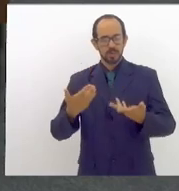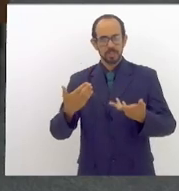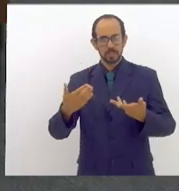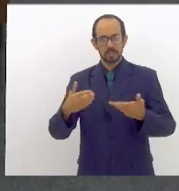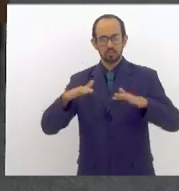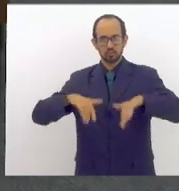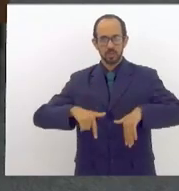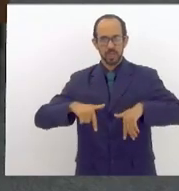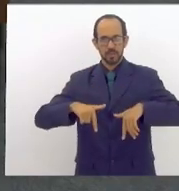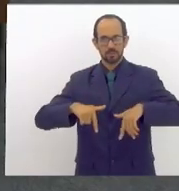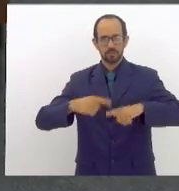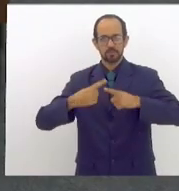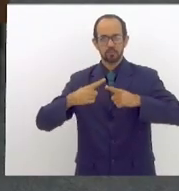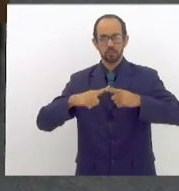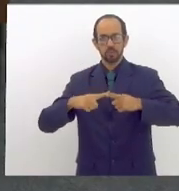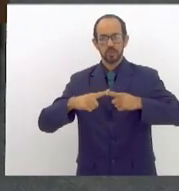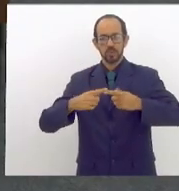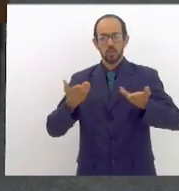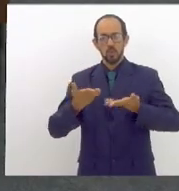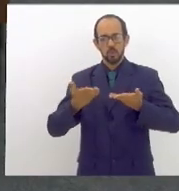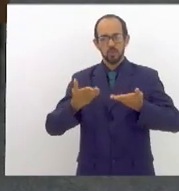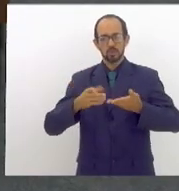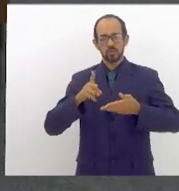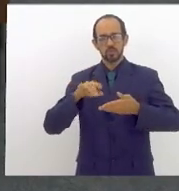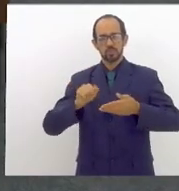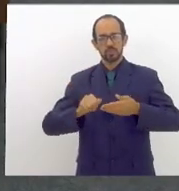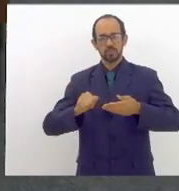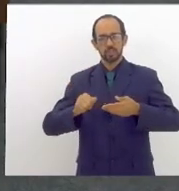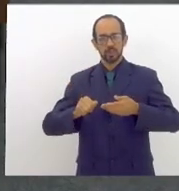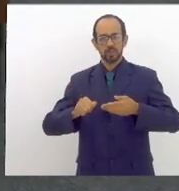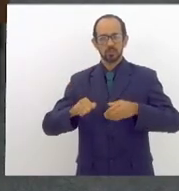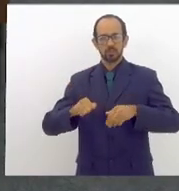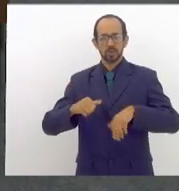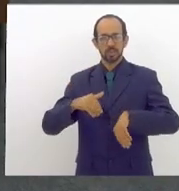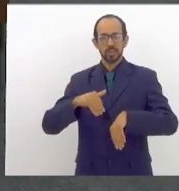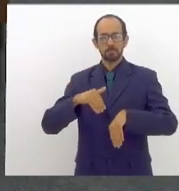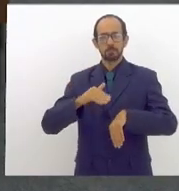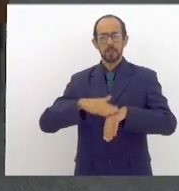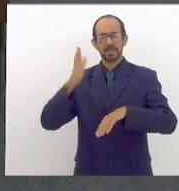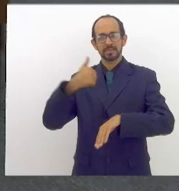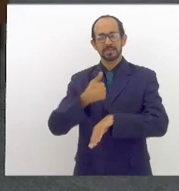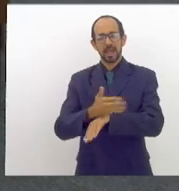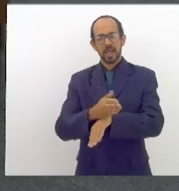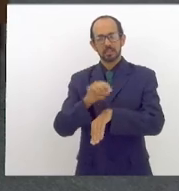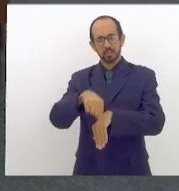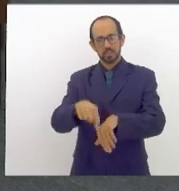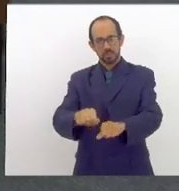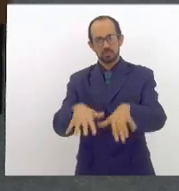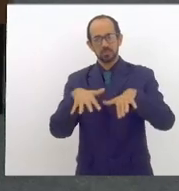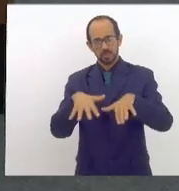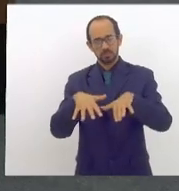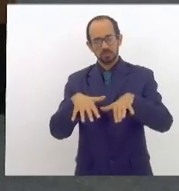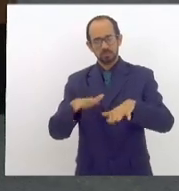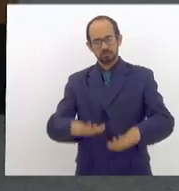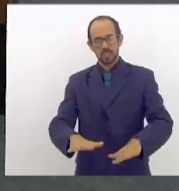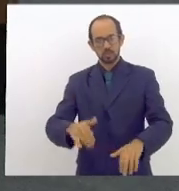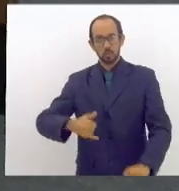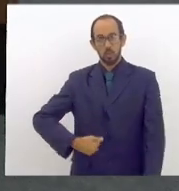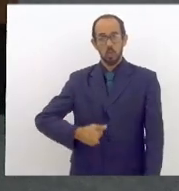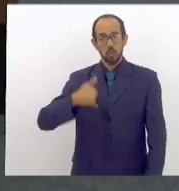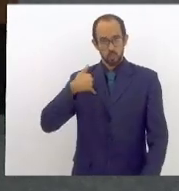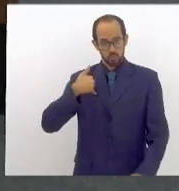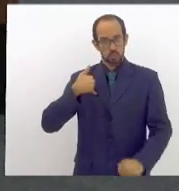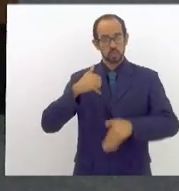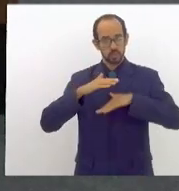até hoje acho que hoje é o dia que eu fico até mais tarde nesse plenário mas fico muito orgulho com muito carinho para poder